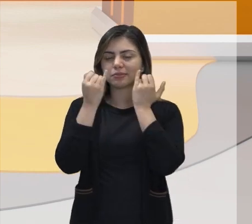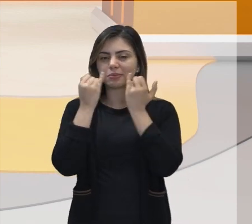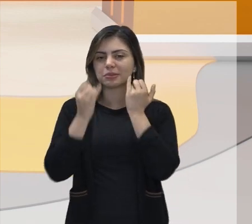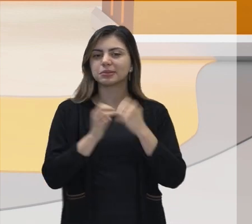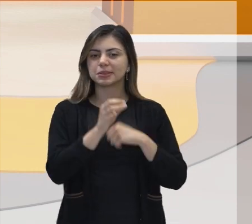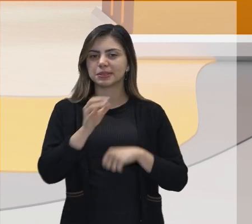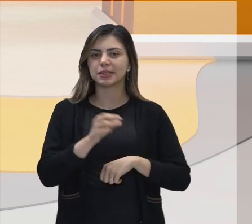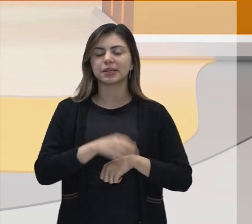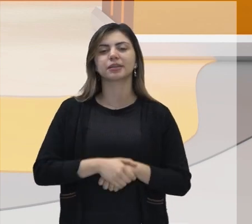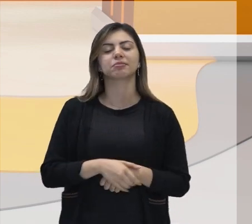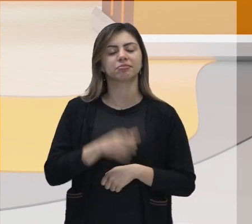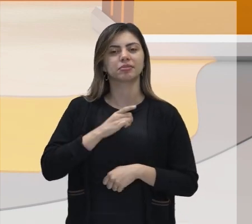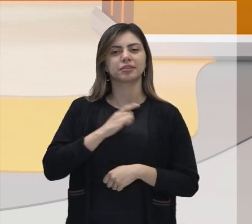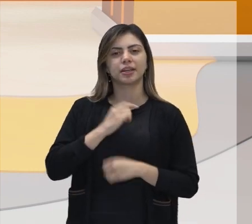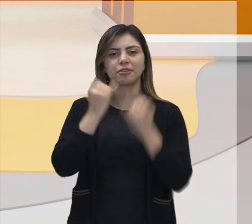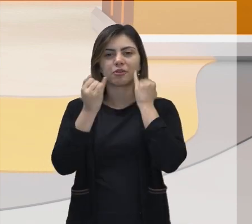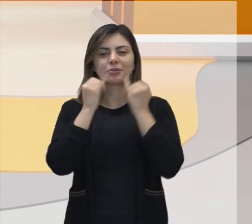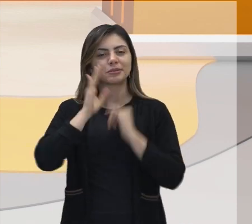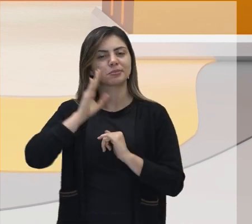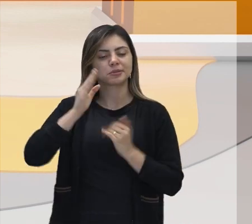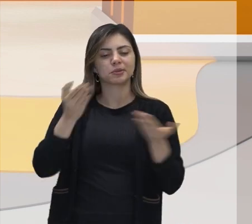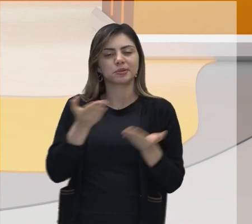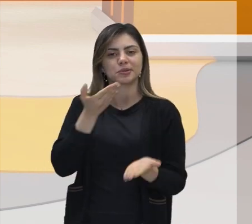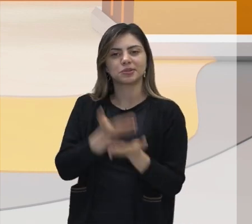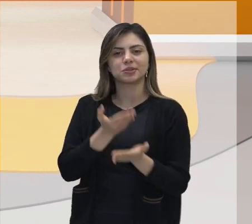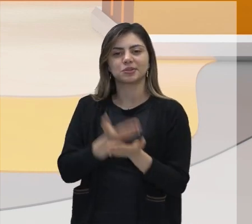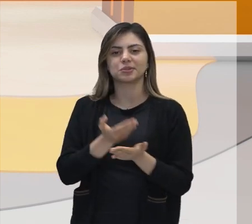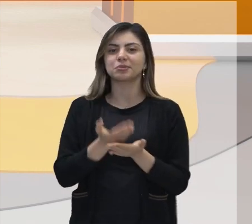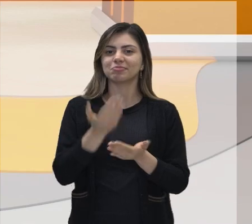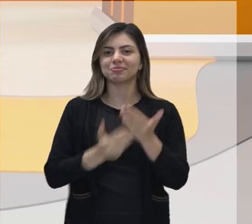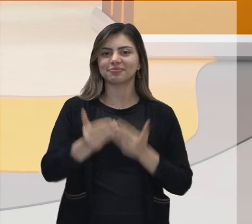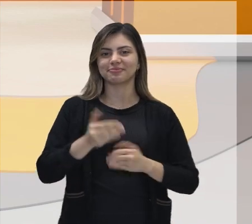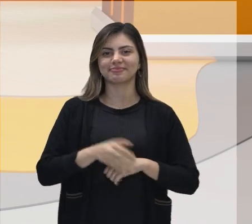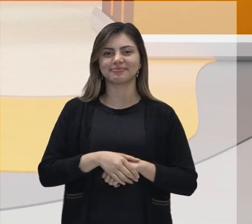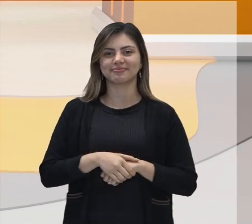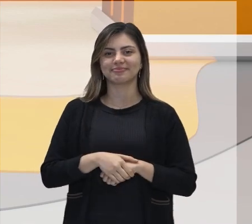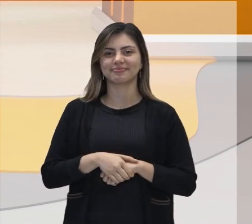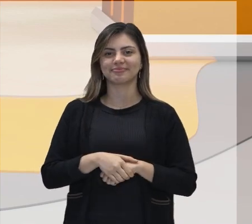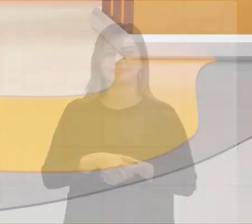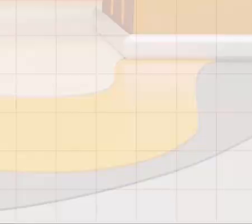nota aí dos pontos principais da nossa aula, né? E vamos lá.